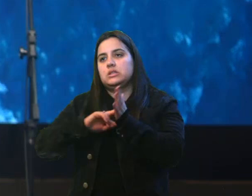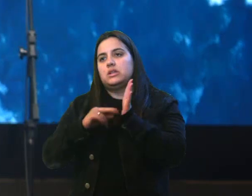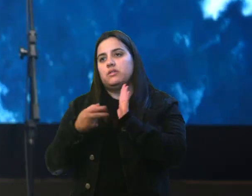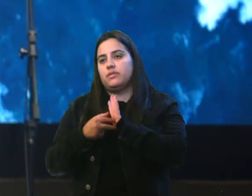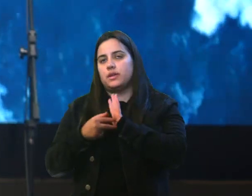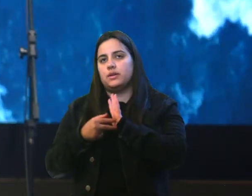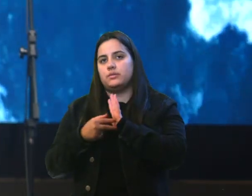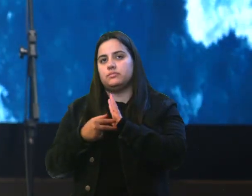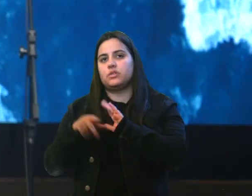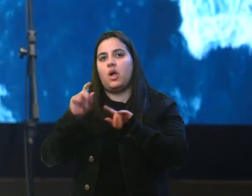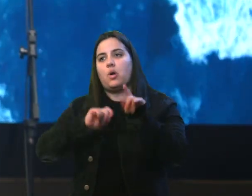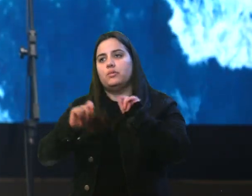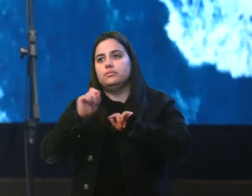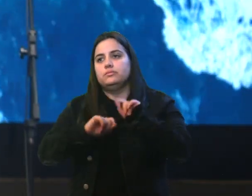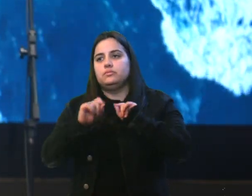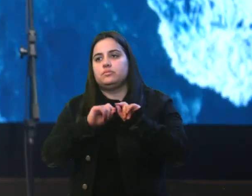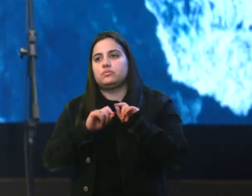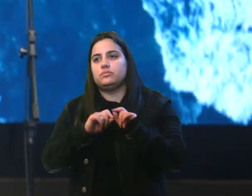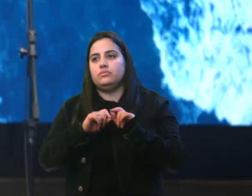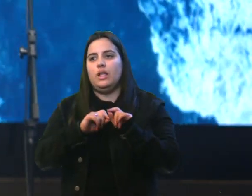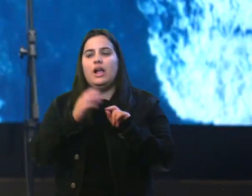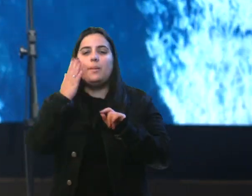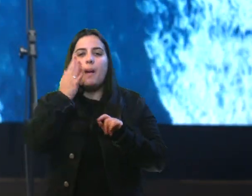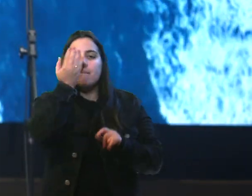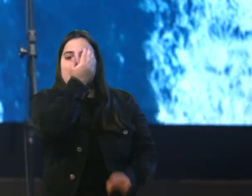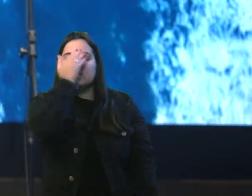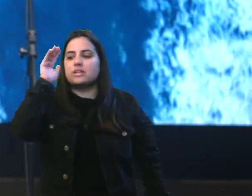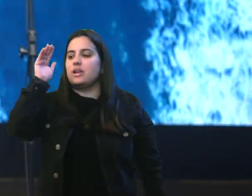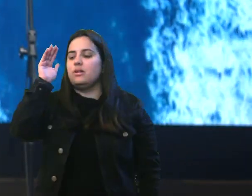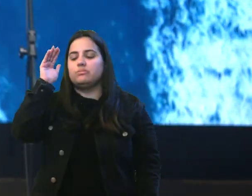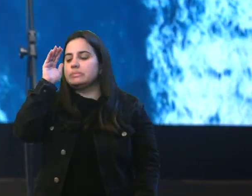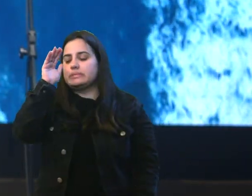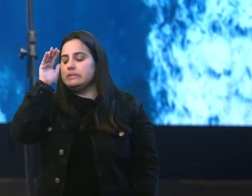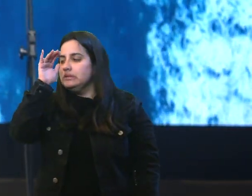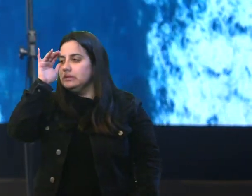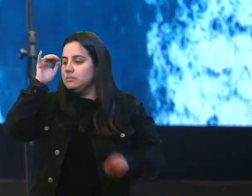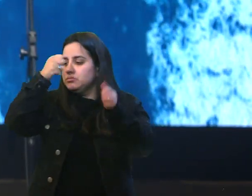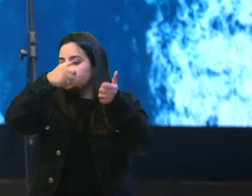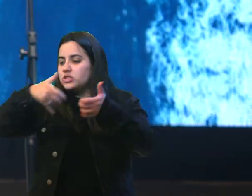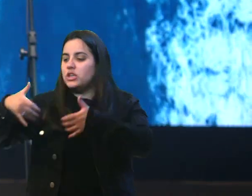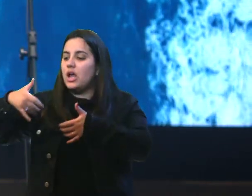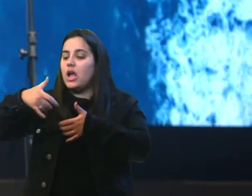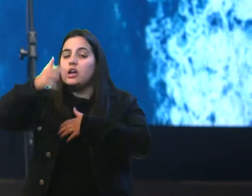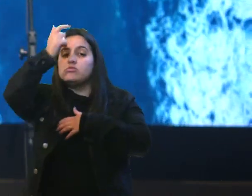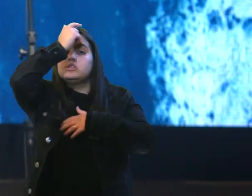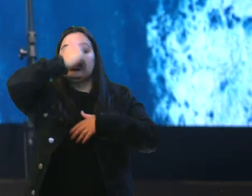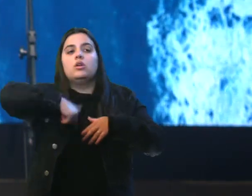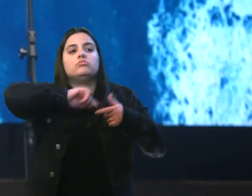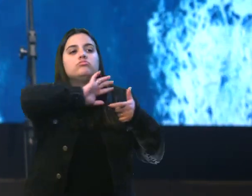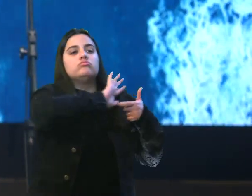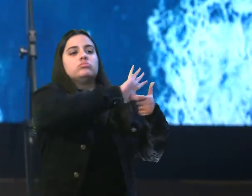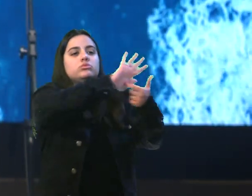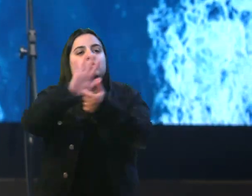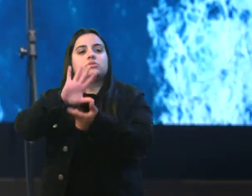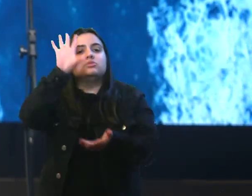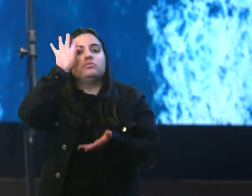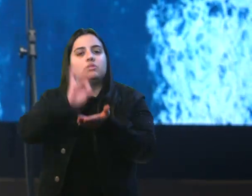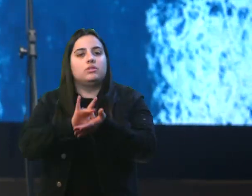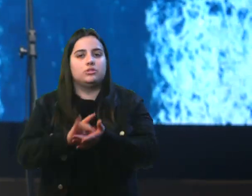basicamente, tirar a máscara. Mostrar quem realmente nós